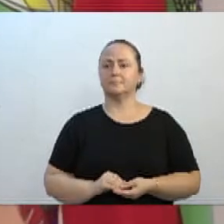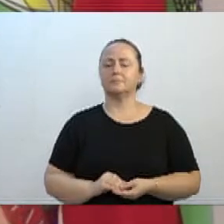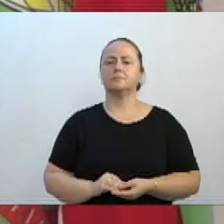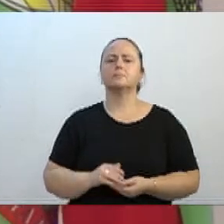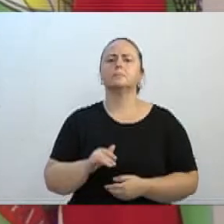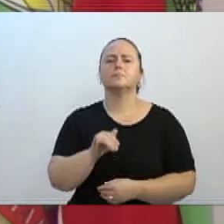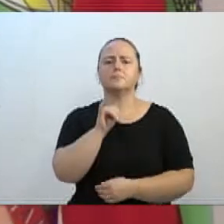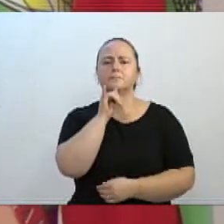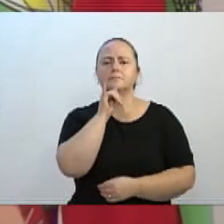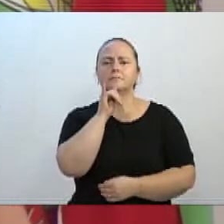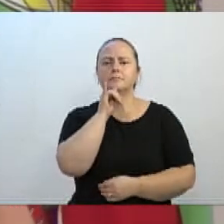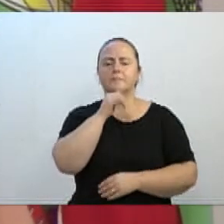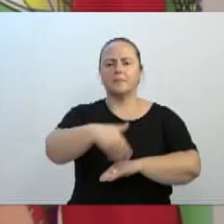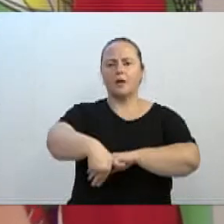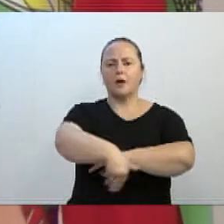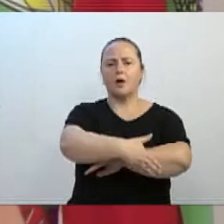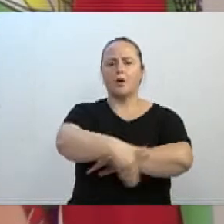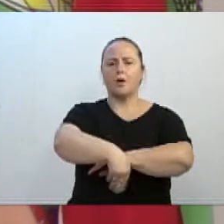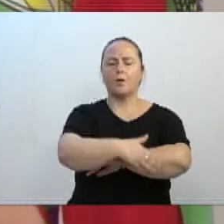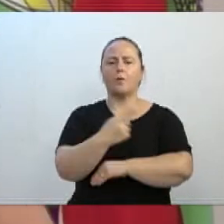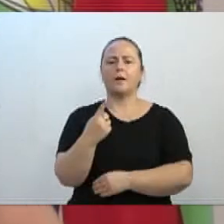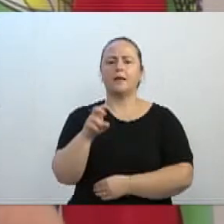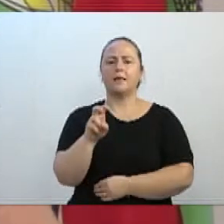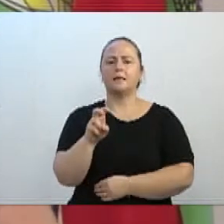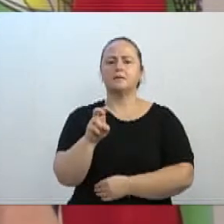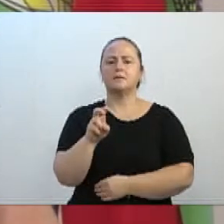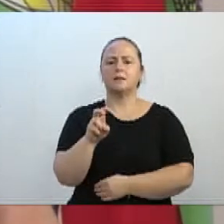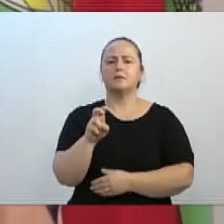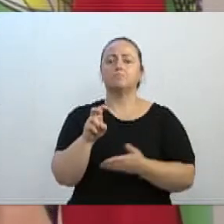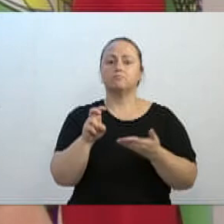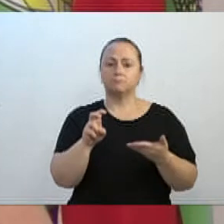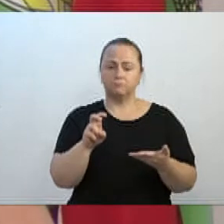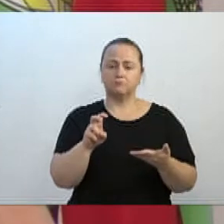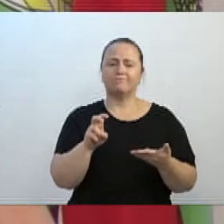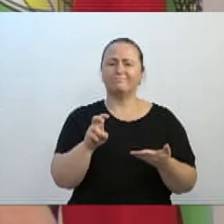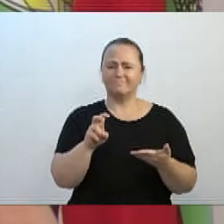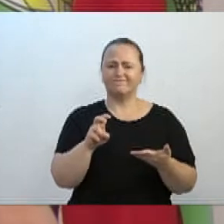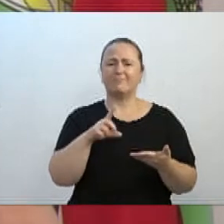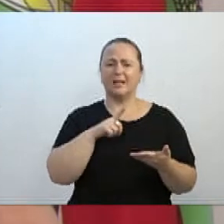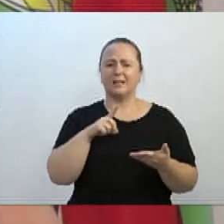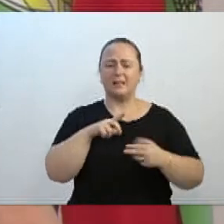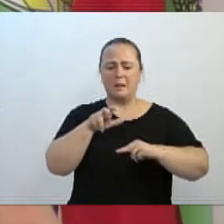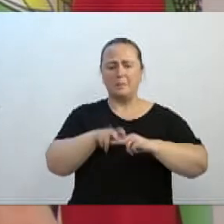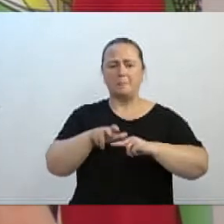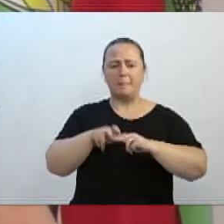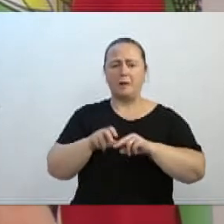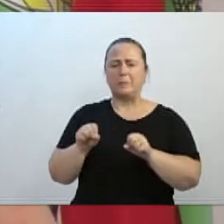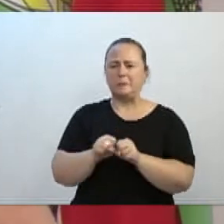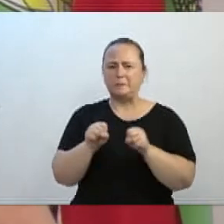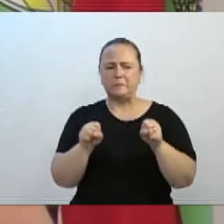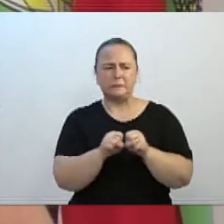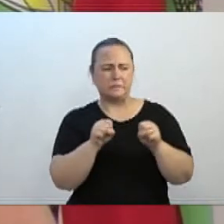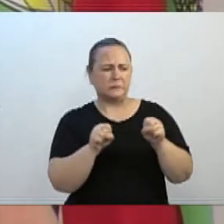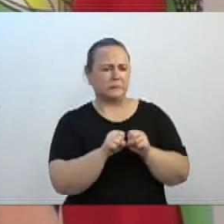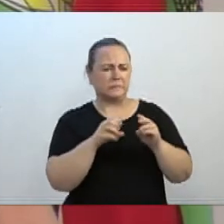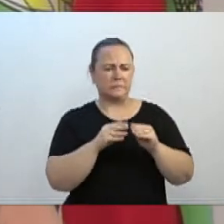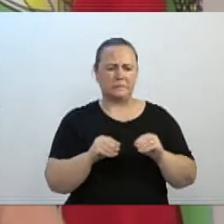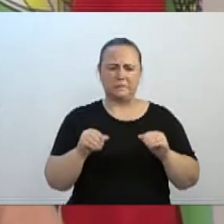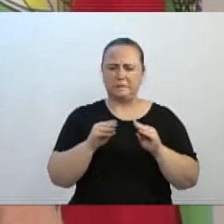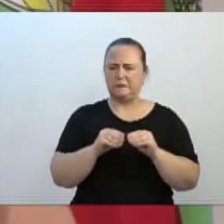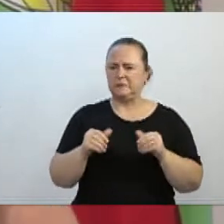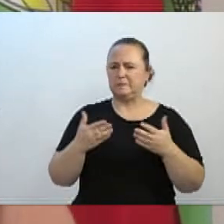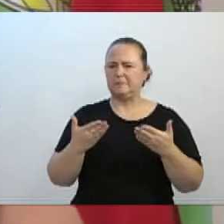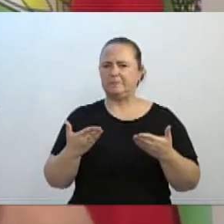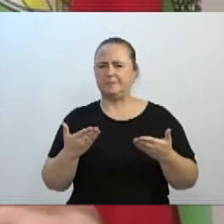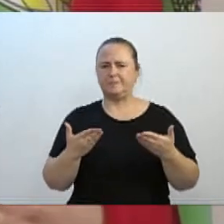da Rua 15 de Novembro. Infelizmente, a gente já tem vários bancos deteriorados, lixeiras deterioradas, as luminárias da Rua 15 estão